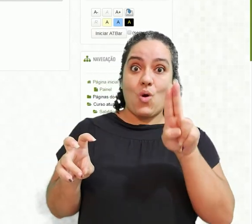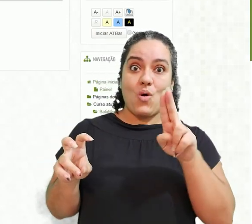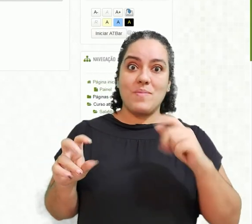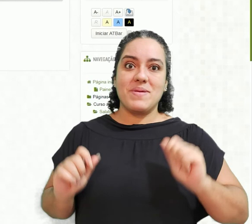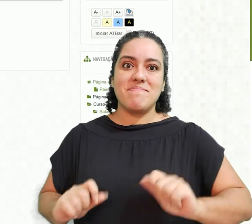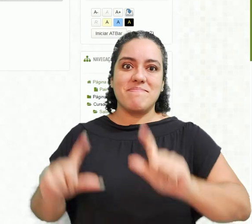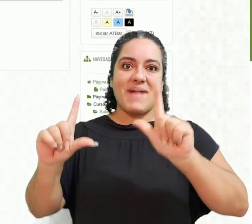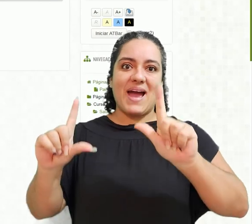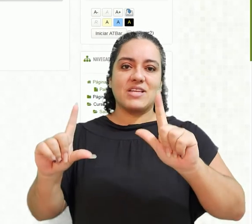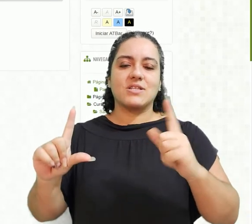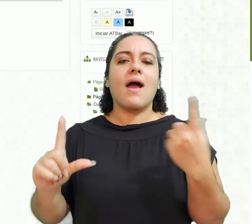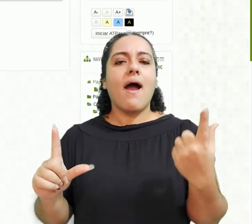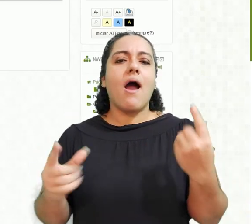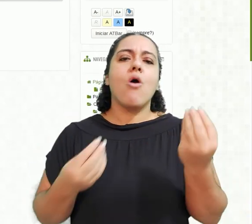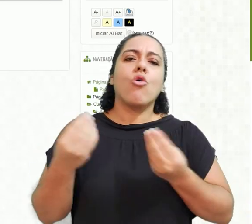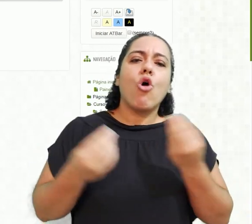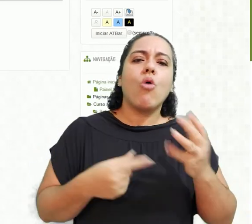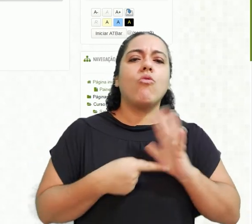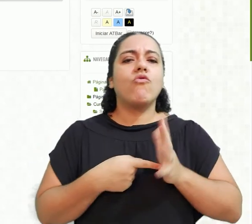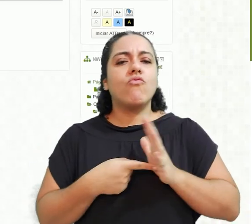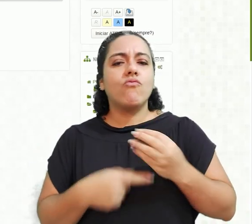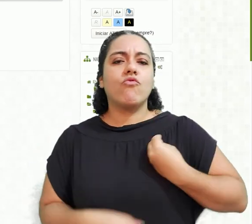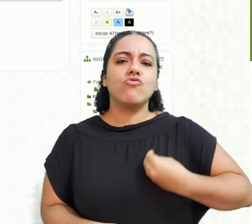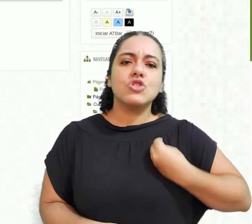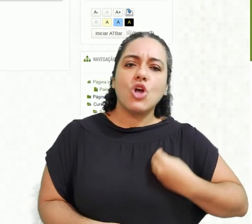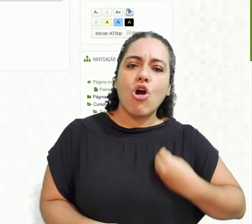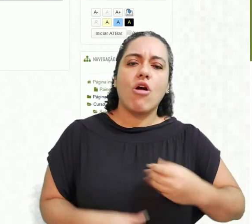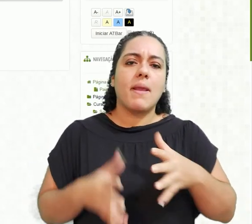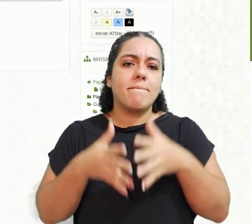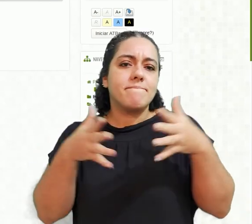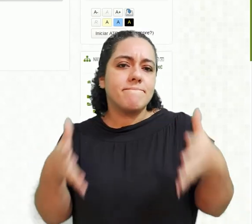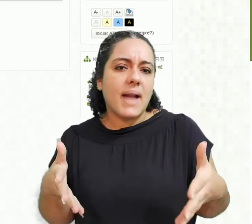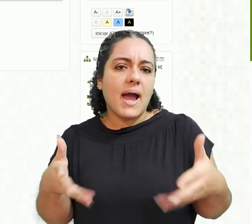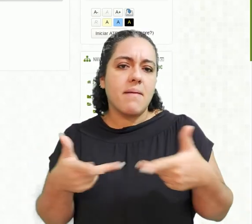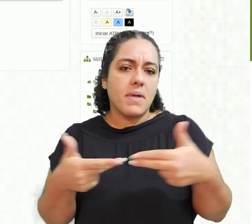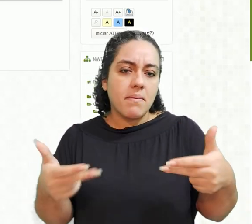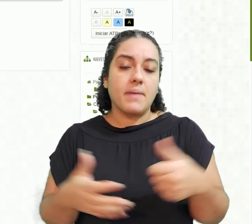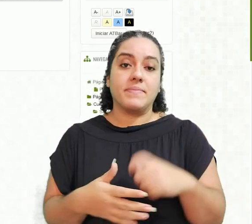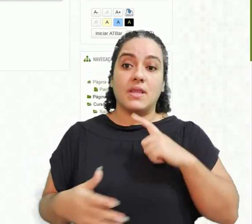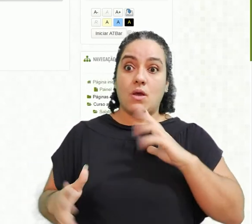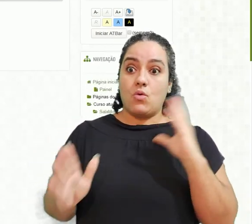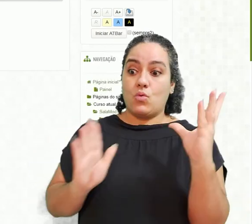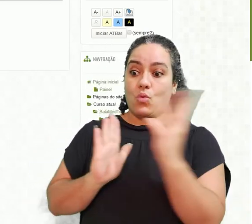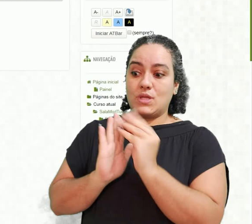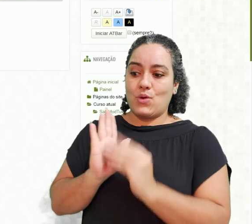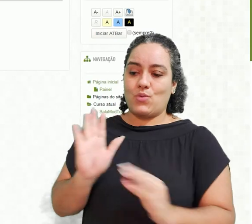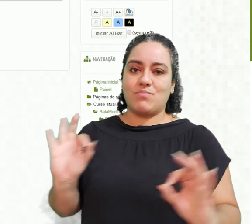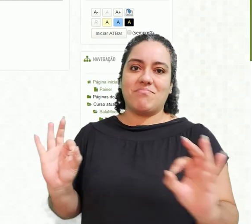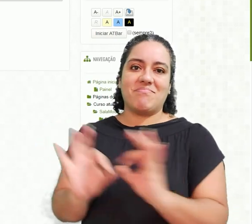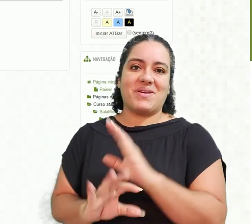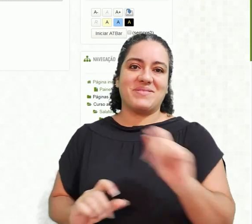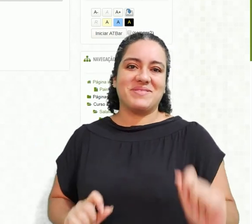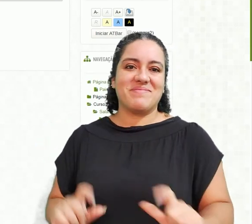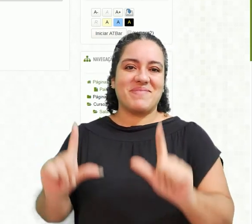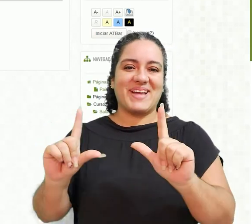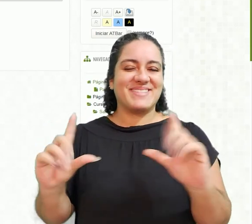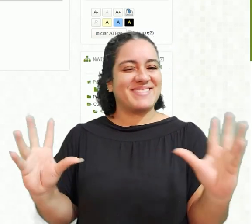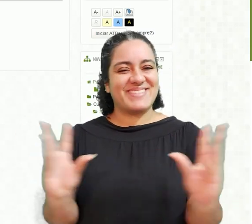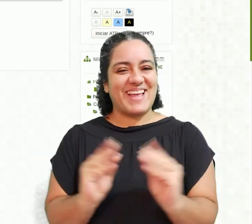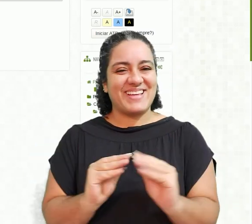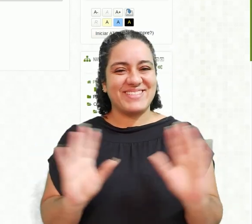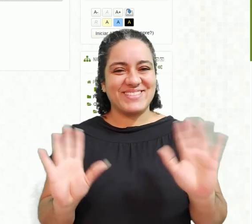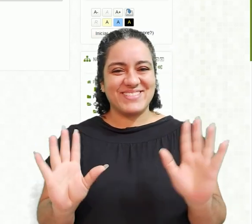página aqui também como funciona as máquinas de grande porte o título de uma sessão e tudo mais aqui vai estar todo seu conteúdo da página tá certo